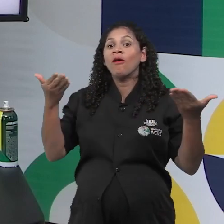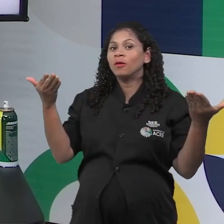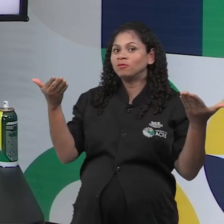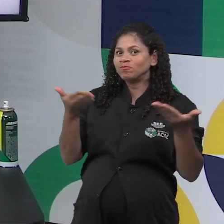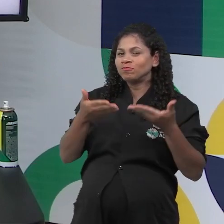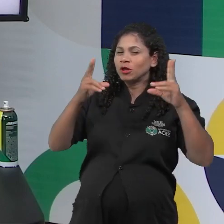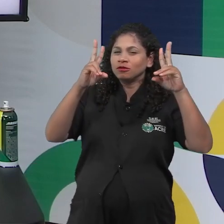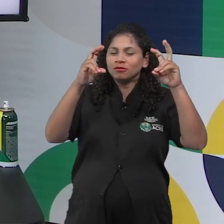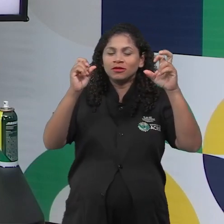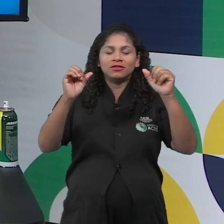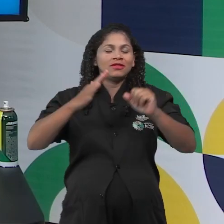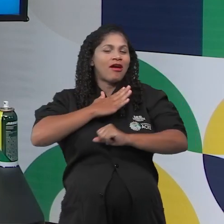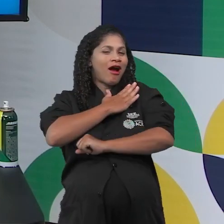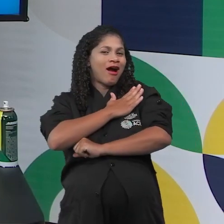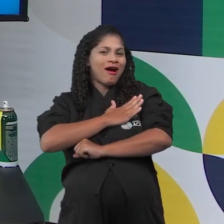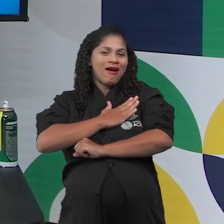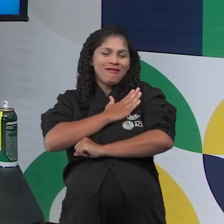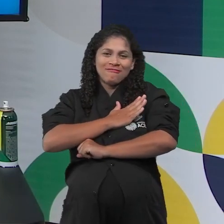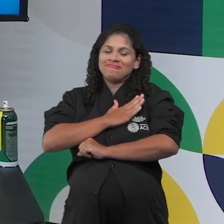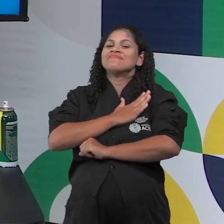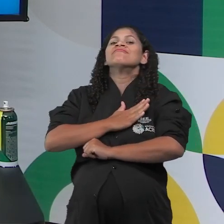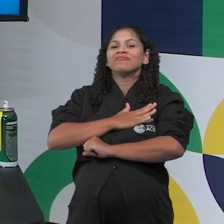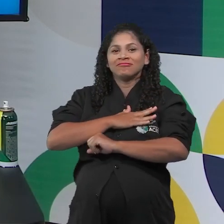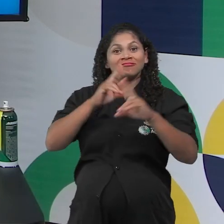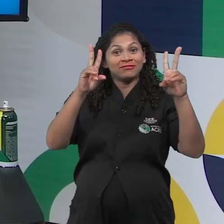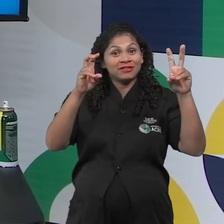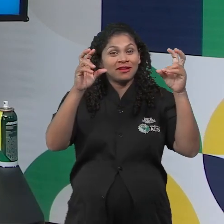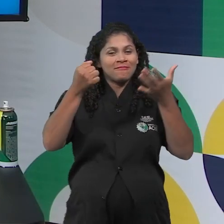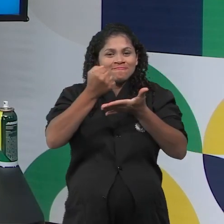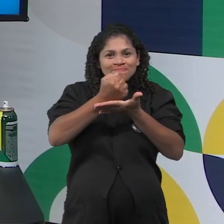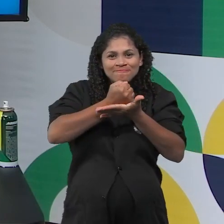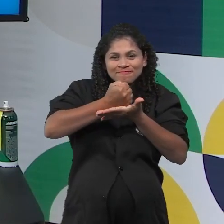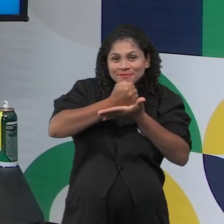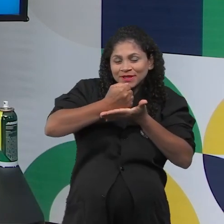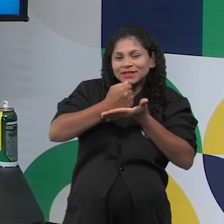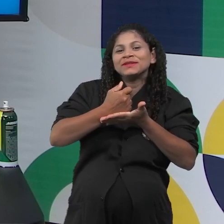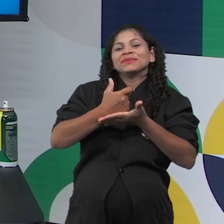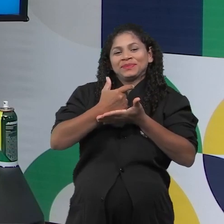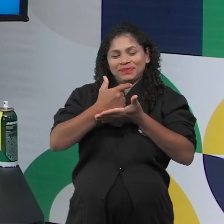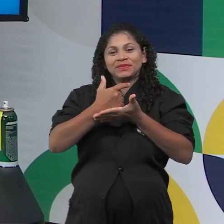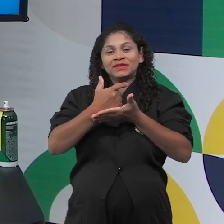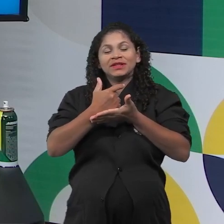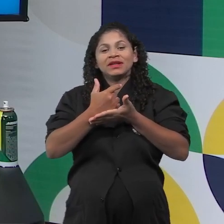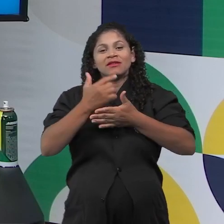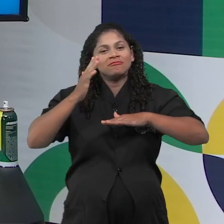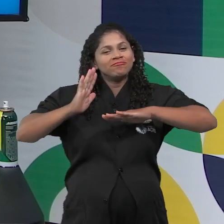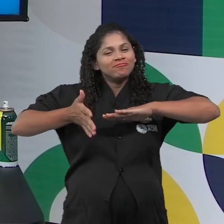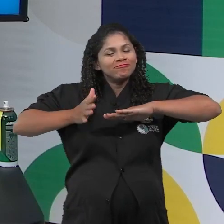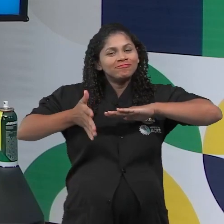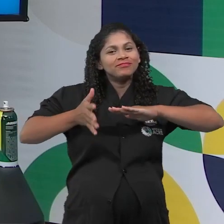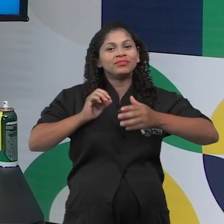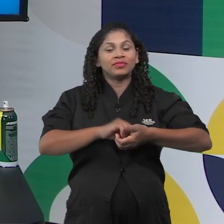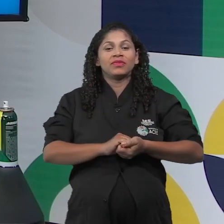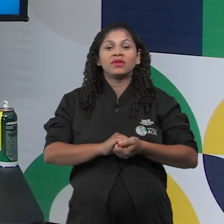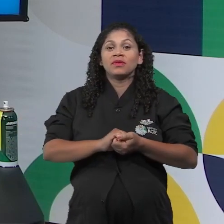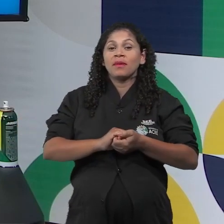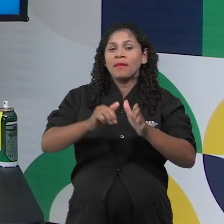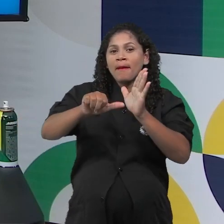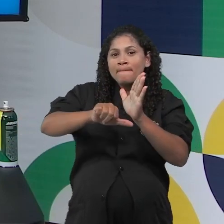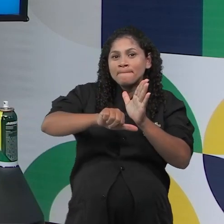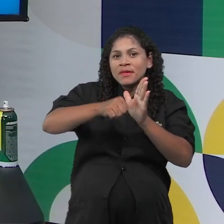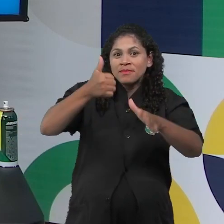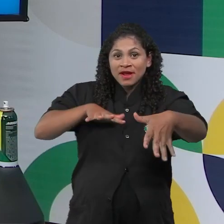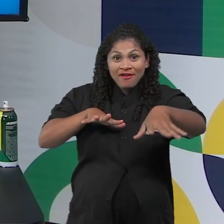sobre um tema que eu gosto muito, que é sobre medicamentos, sobre a farmacologia moderna. Então, para quem não sabe, a minha primeira graduação